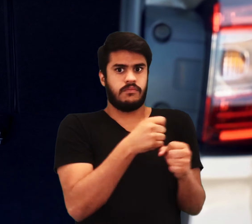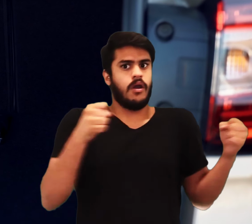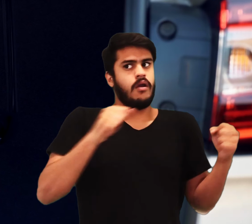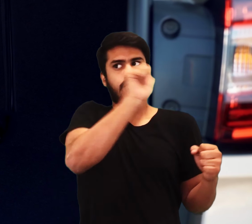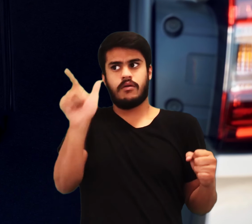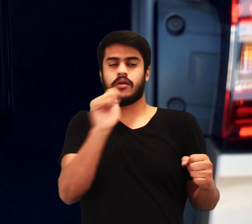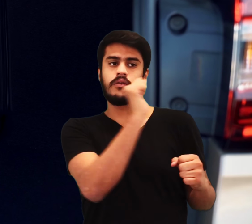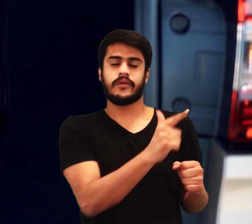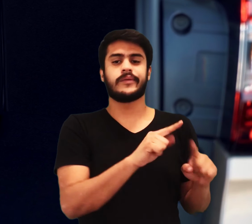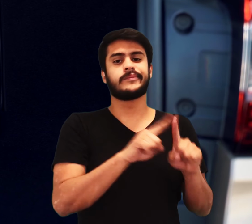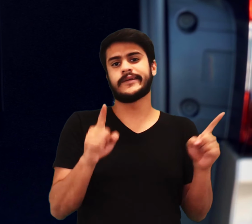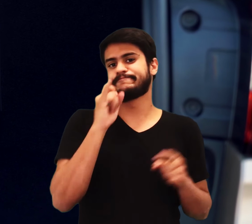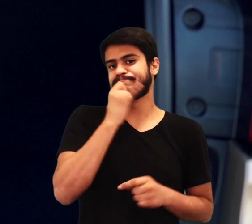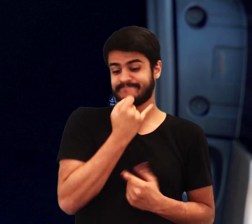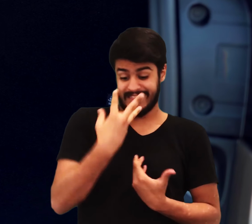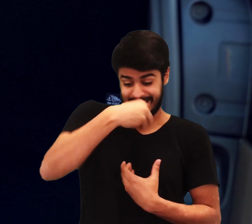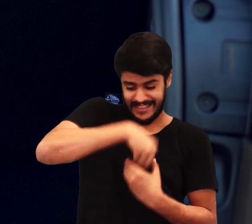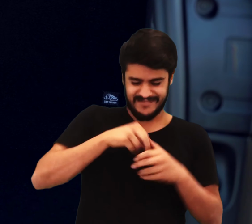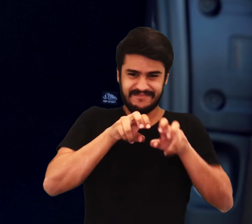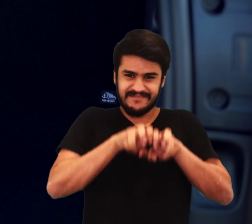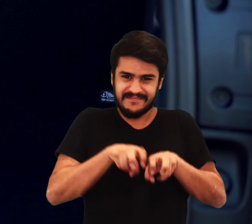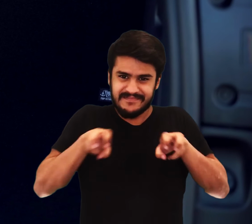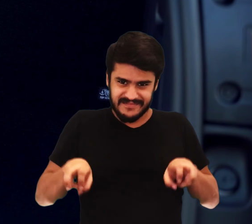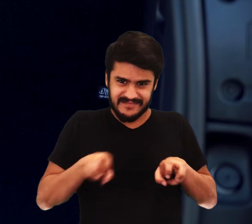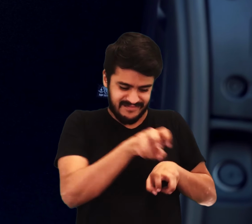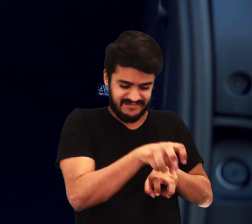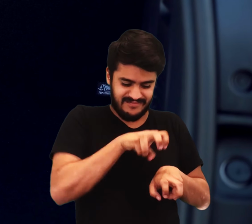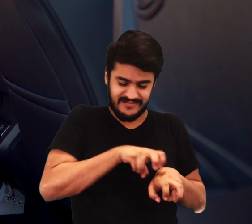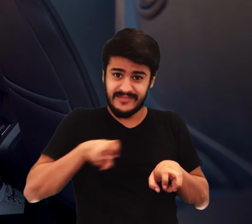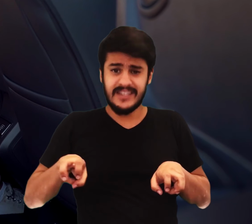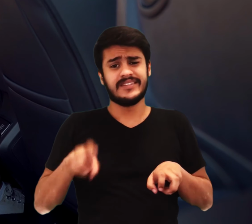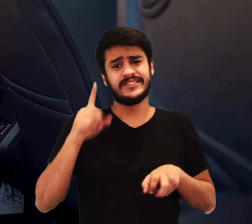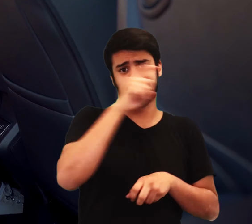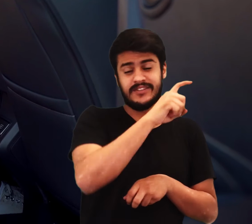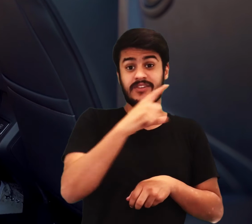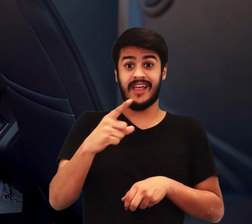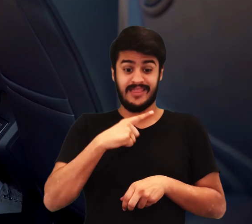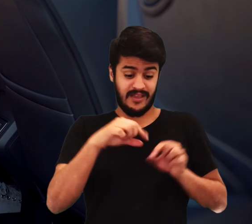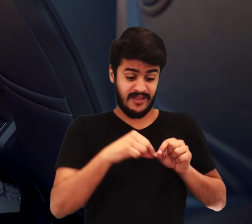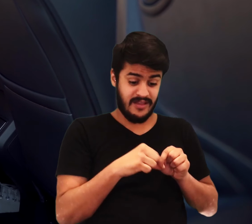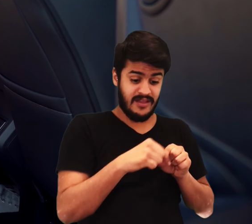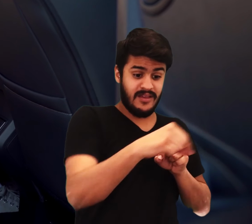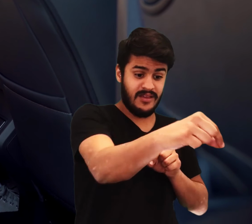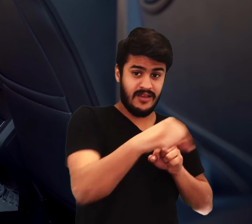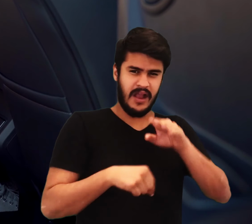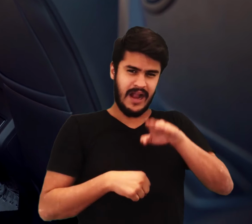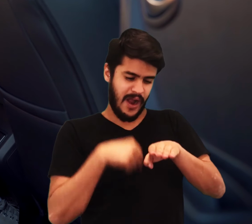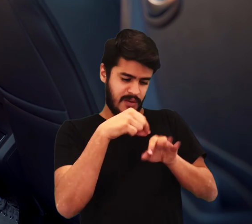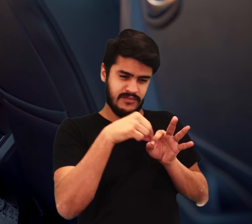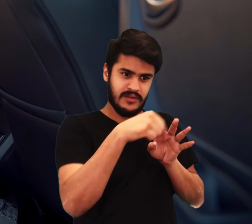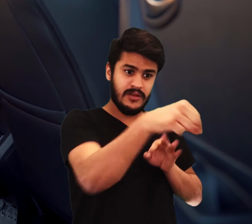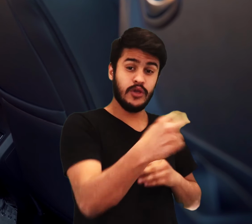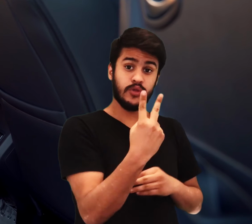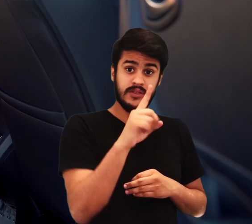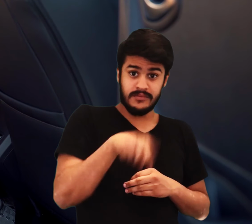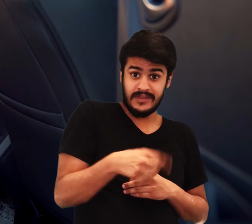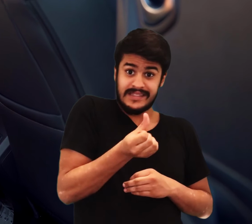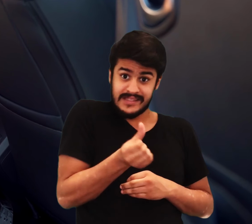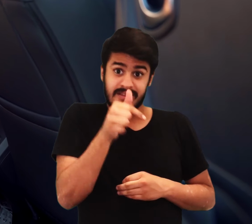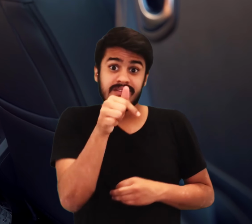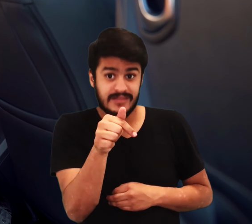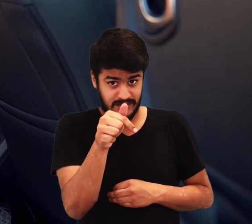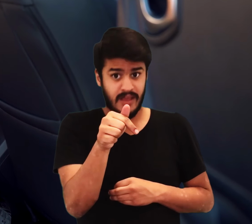concorrentes, mas o preço é o espaço interno aqui. Então, ele tem 2,67 metros de entre-eixos, 2 centímetros a mais que o